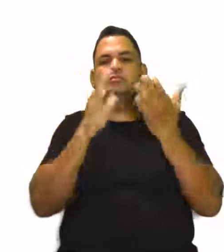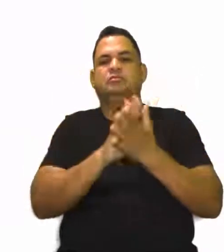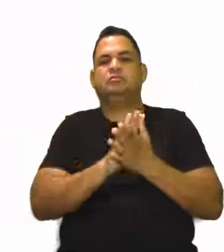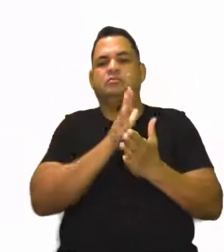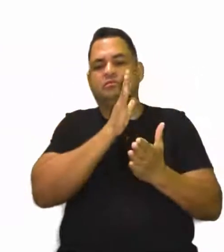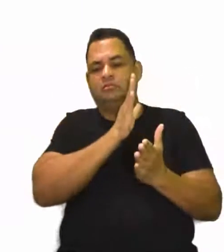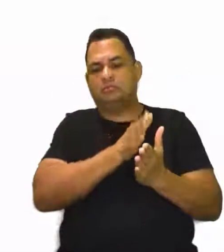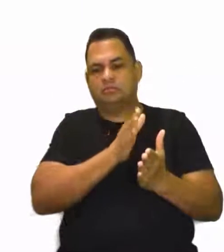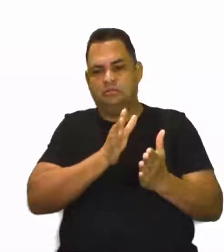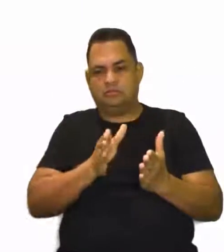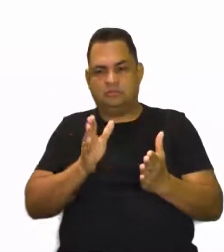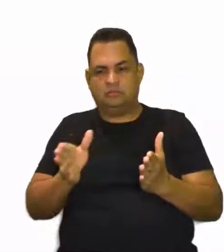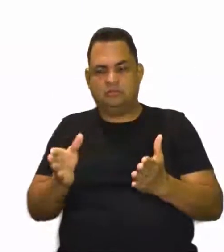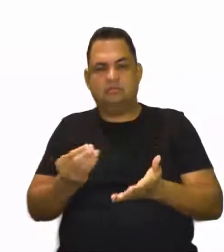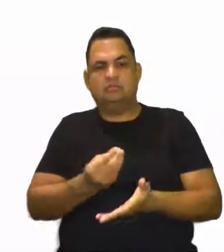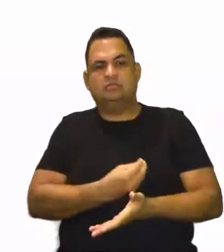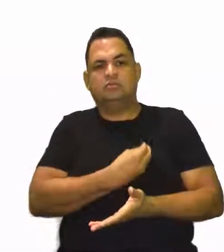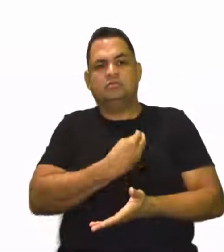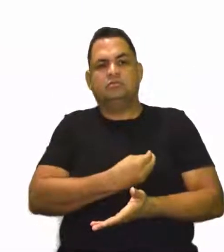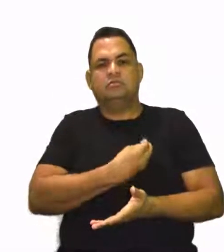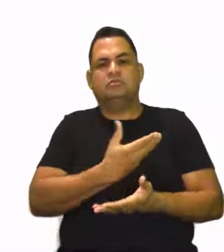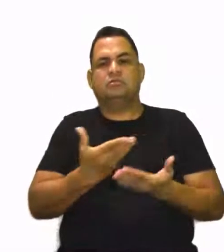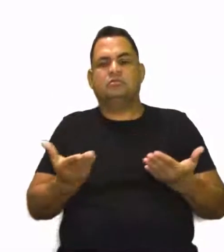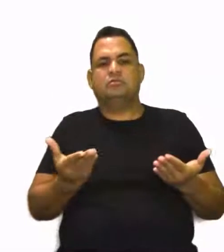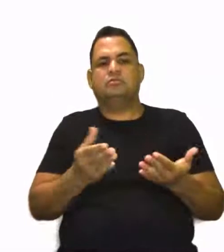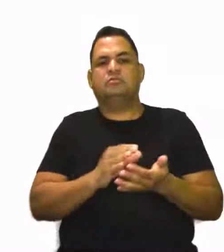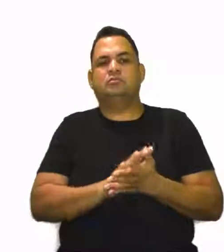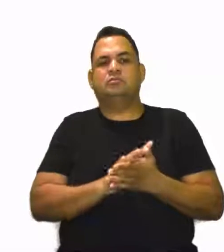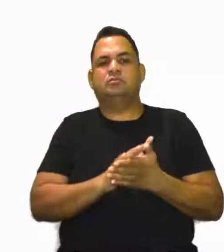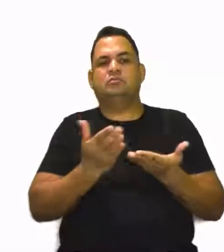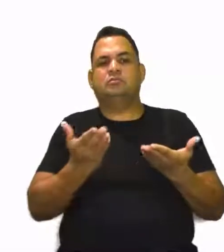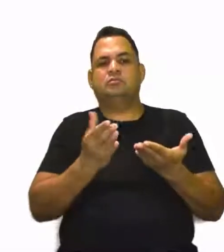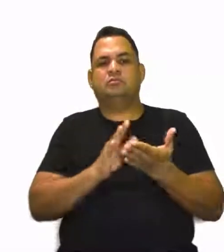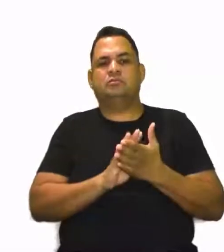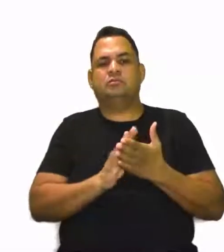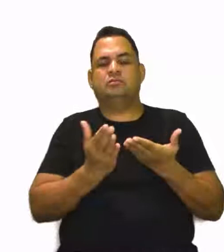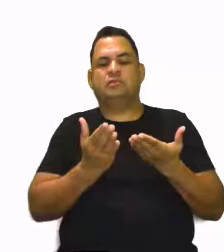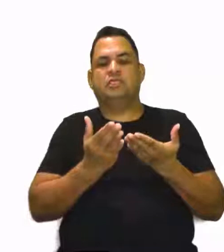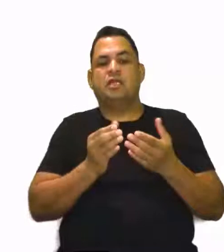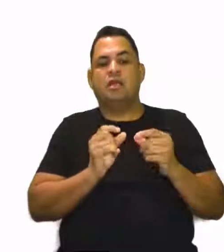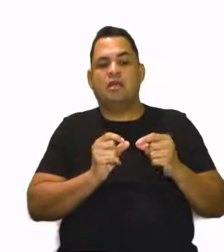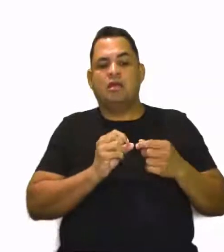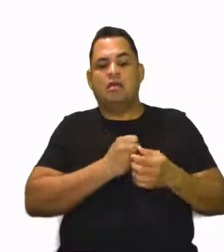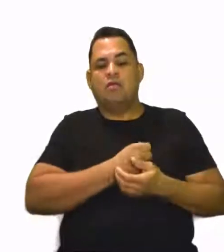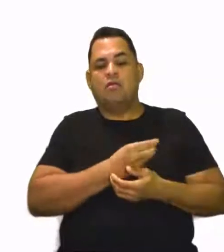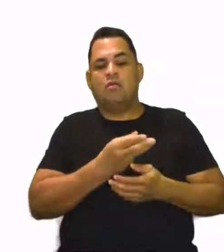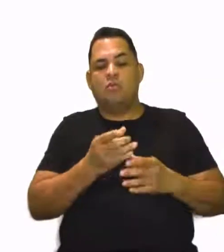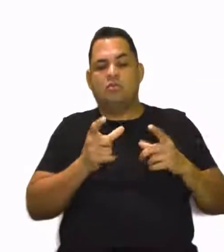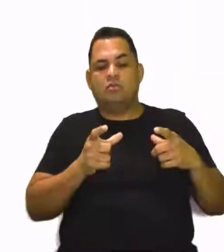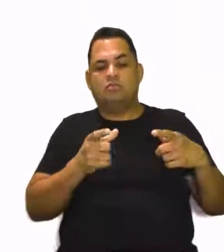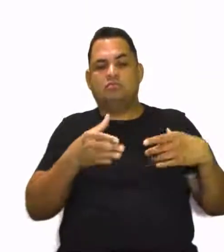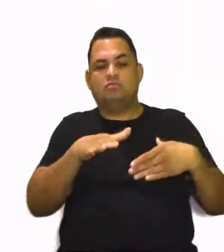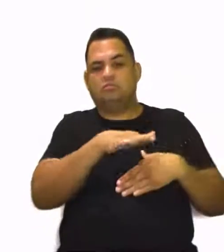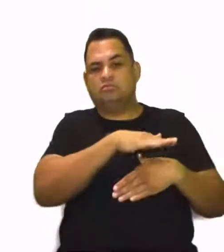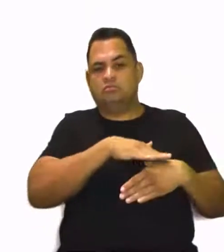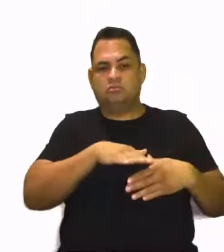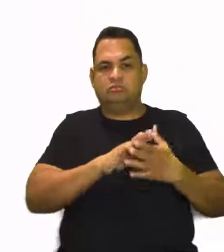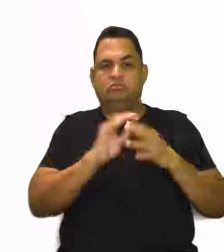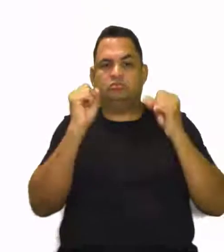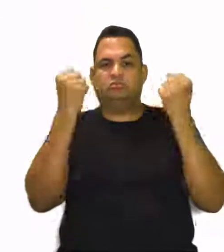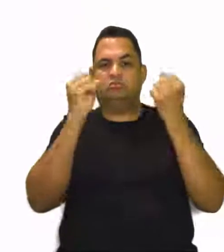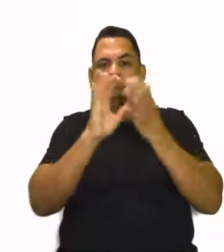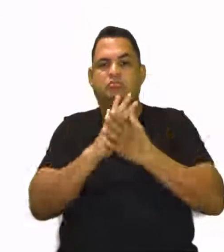física em todas as fases da vida, em relação à sessão de exercícios para indivíduos jovens e